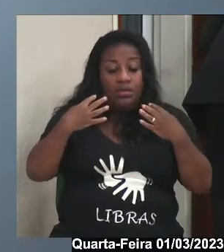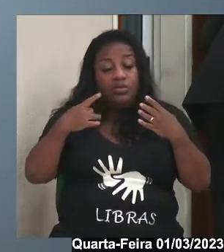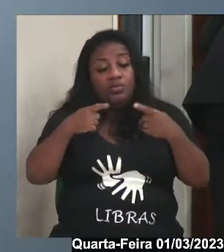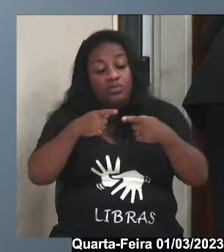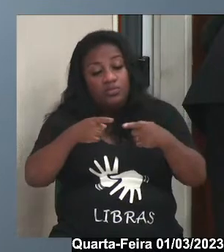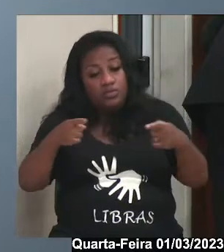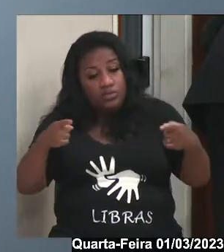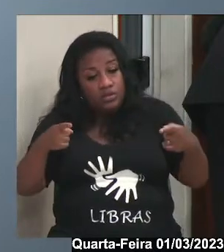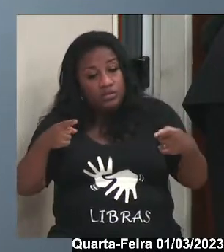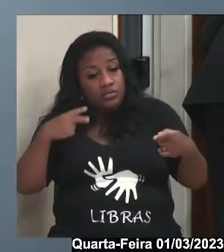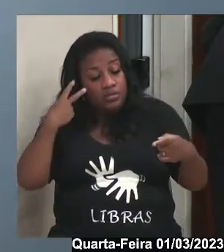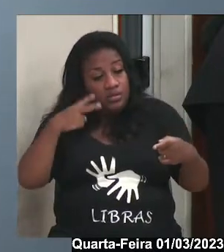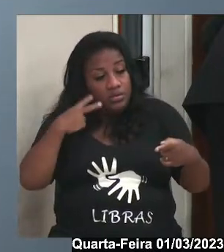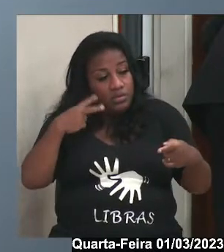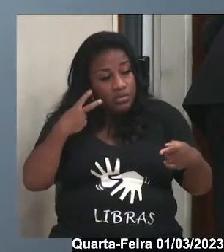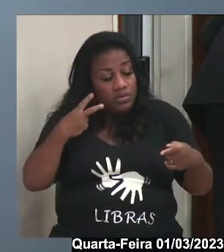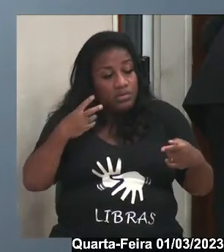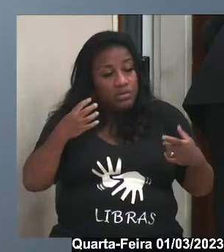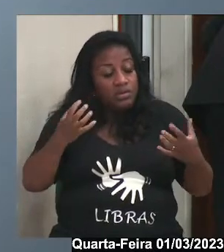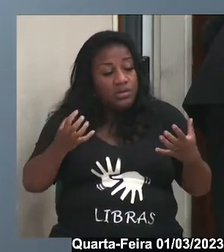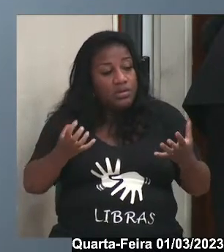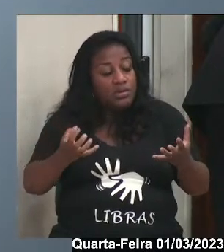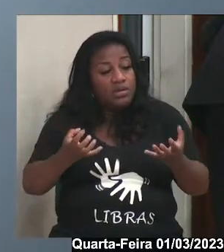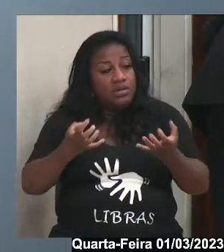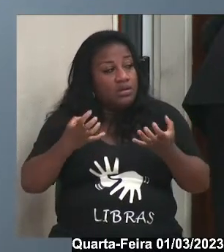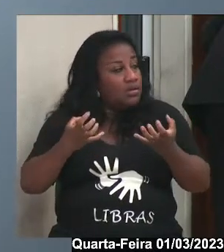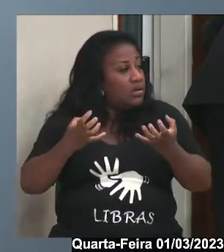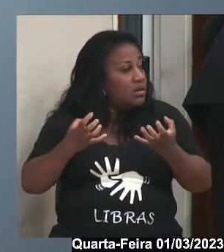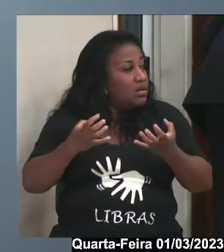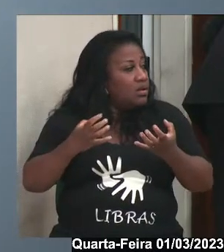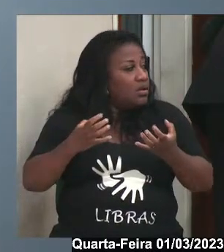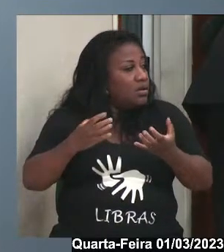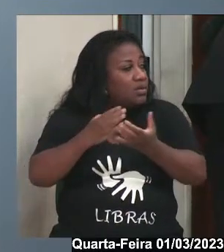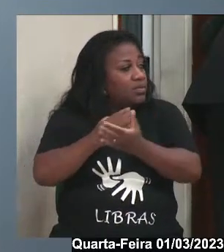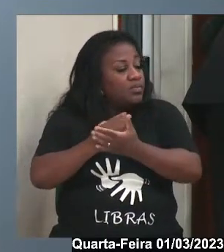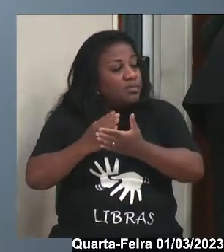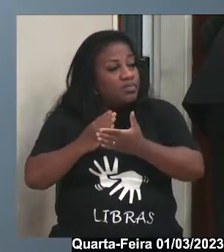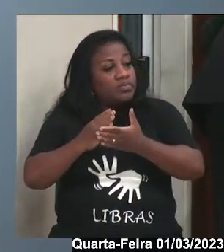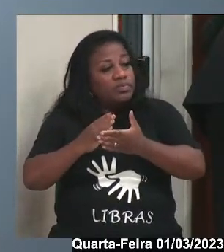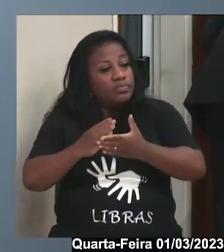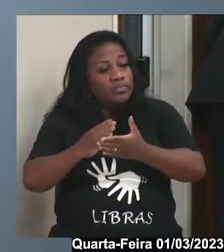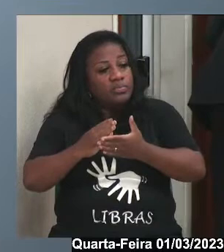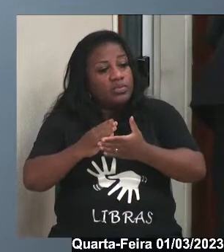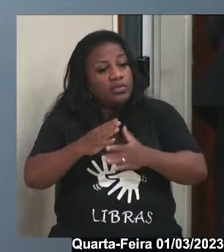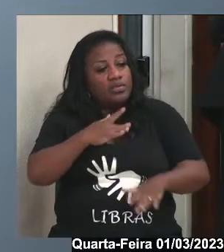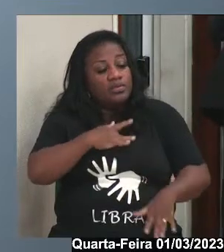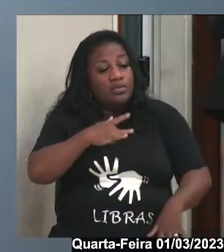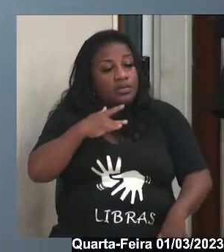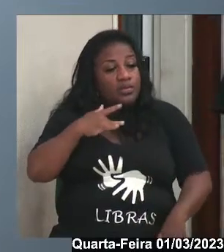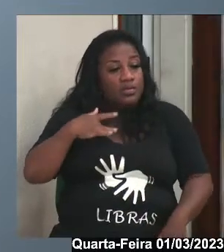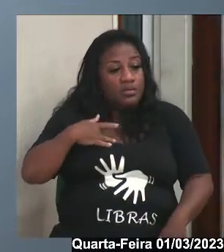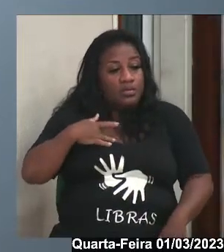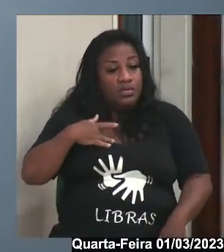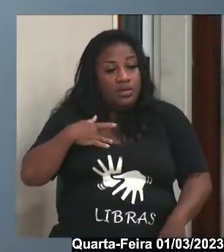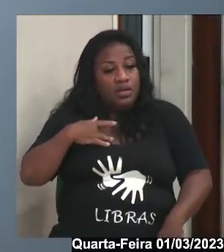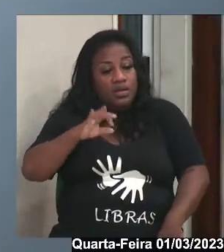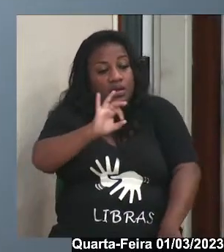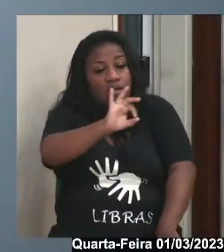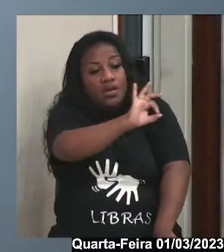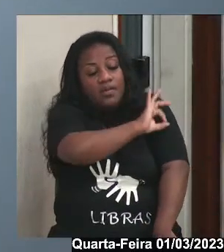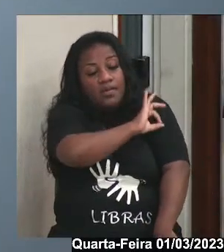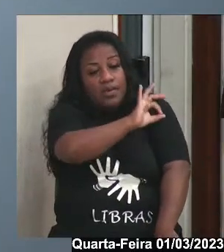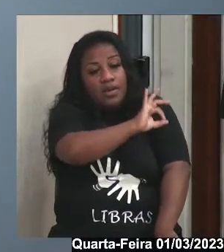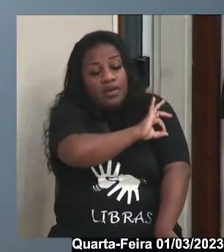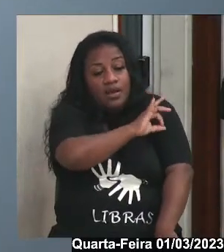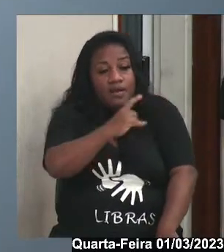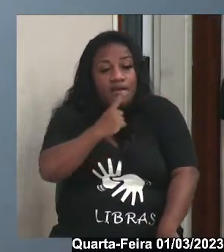colegas vereadores. Queria começar esse pequeno expediente falando sobre a saúde da nossa cidade. O prefeito